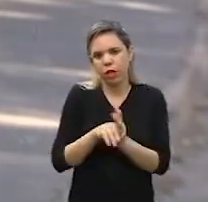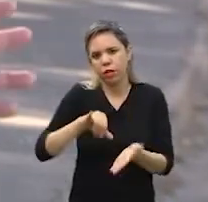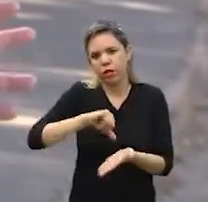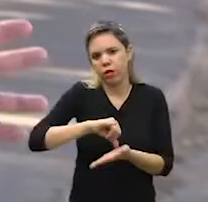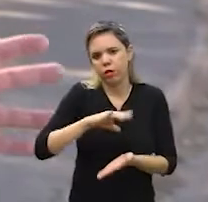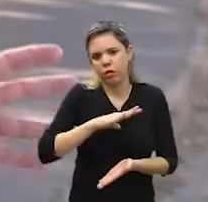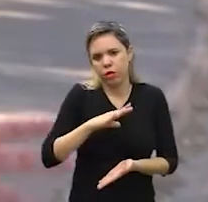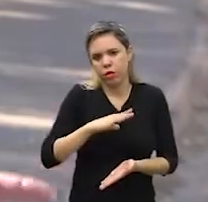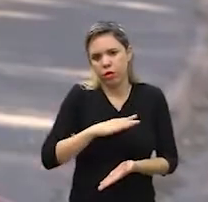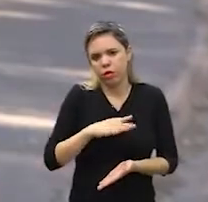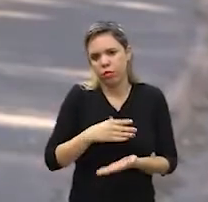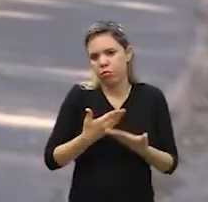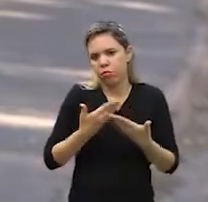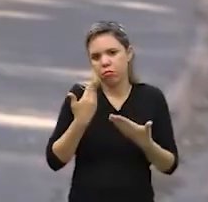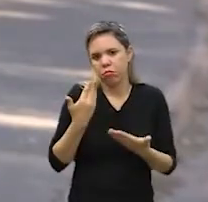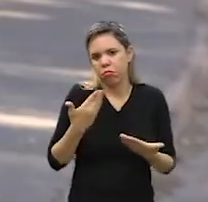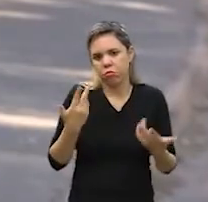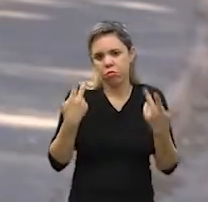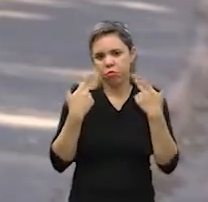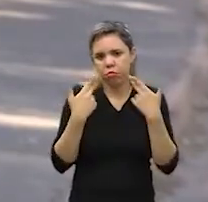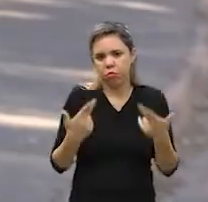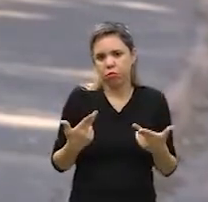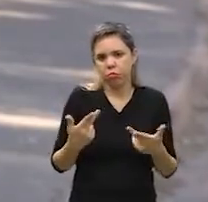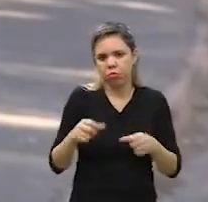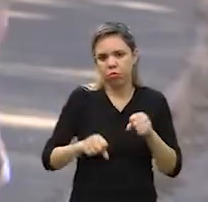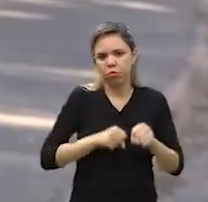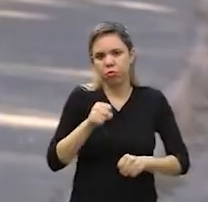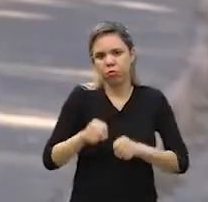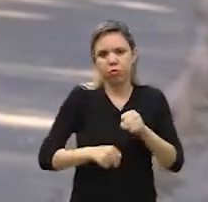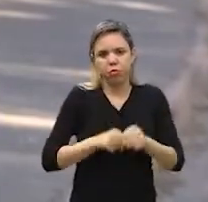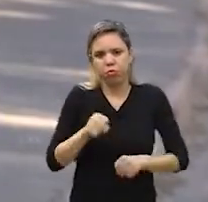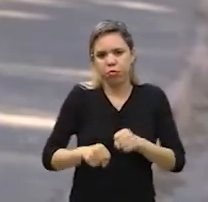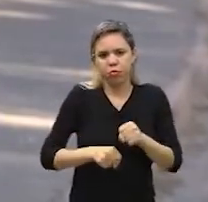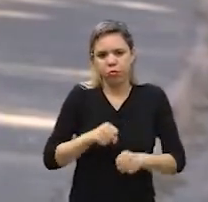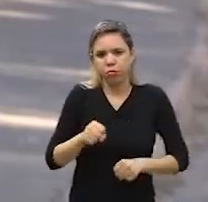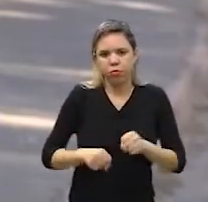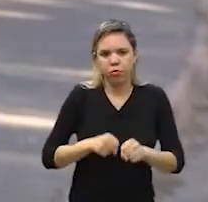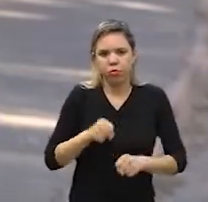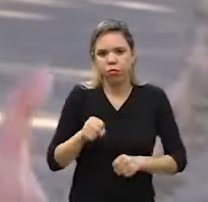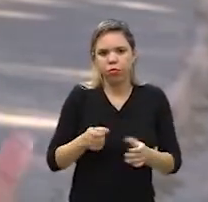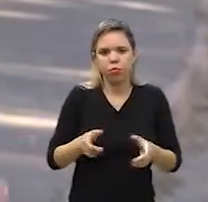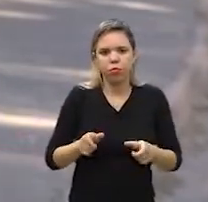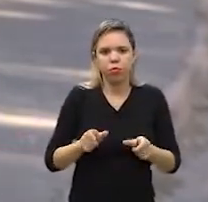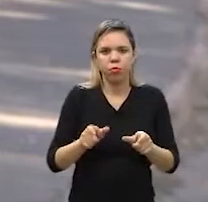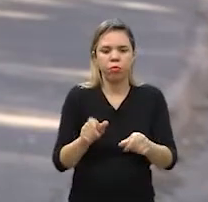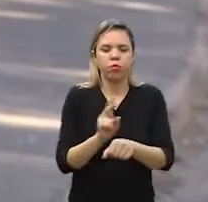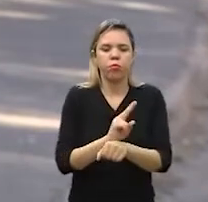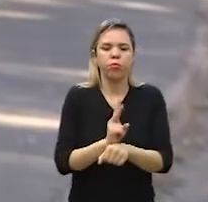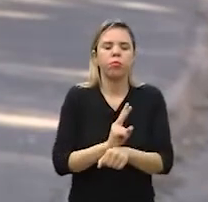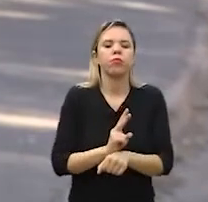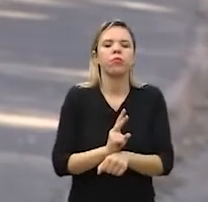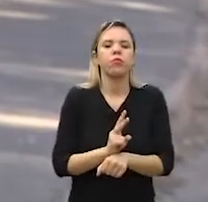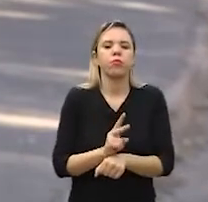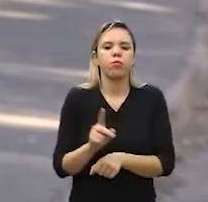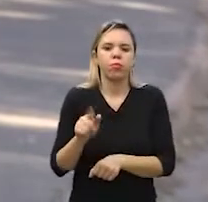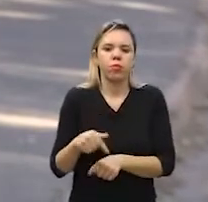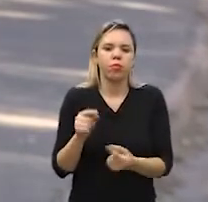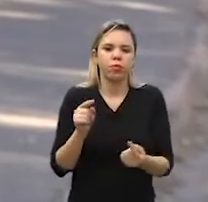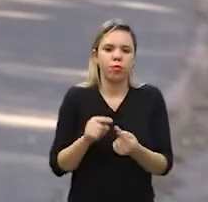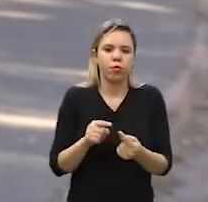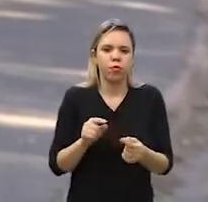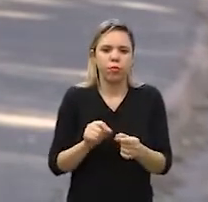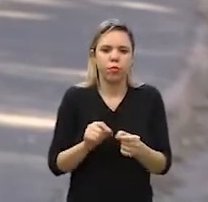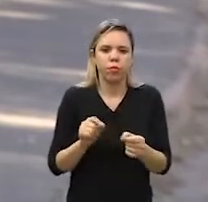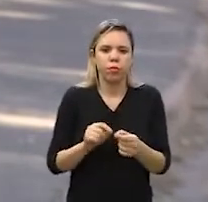ela vai chegar até o centro da cidade é com com a sua bicicleta com um trajeto com segurança